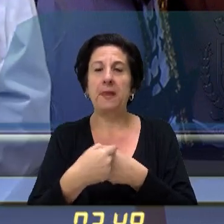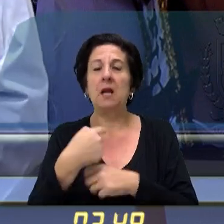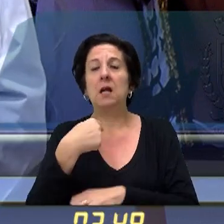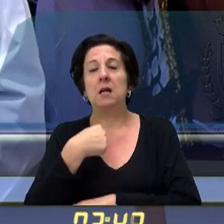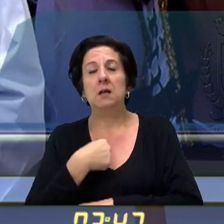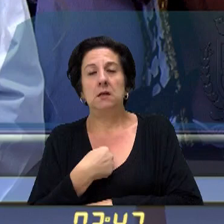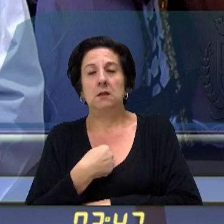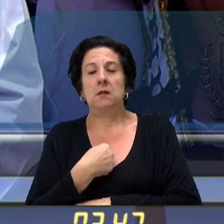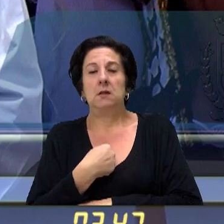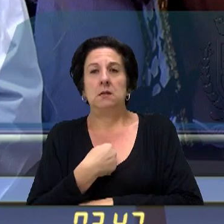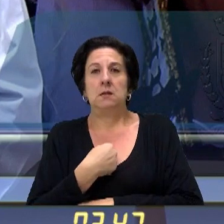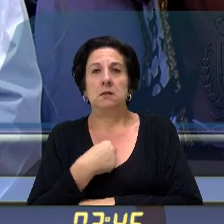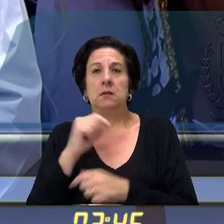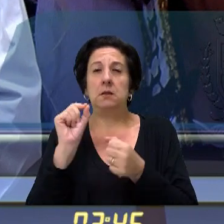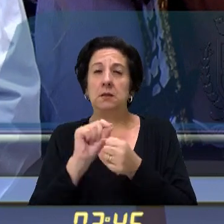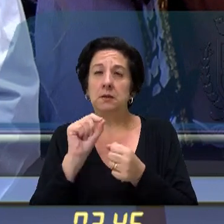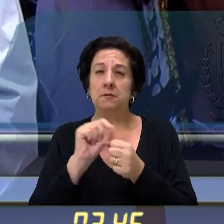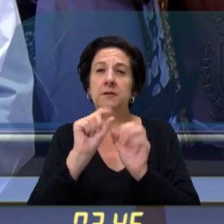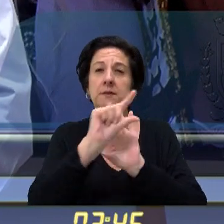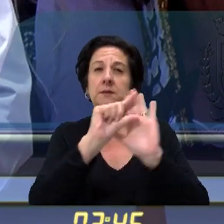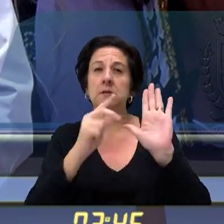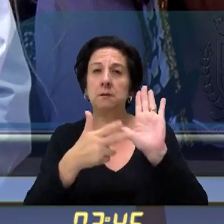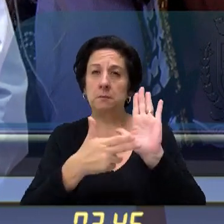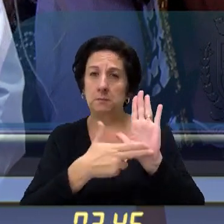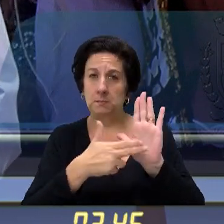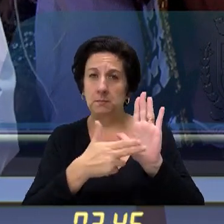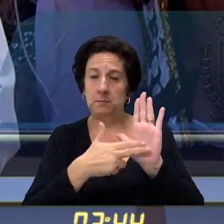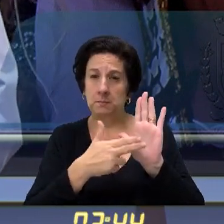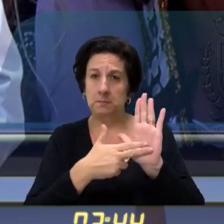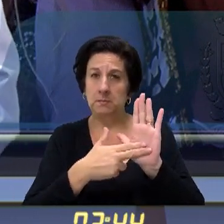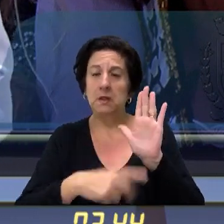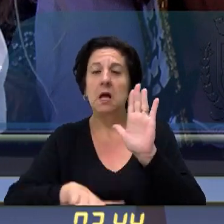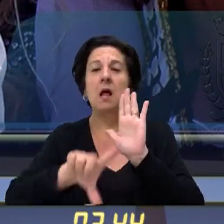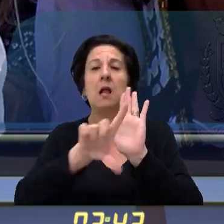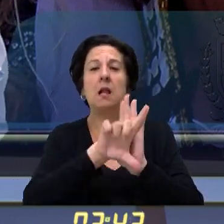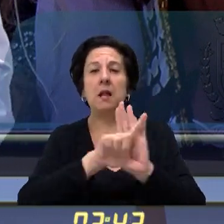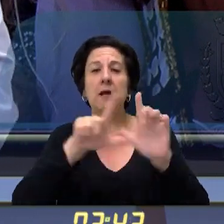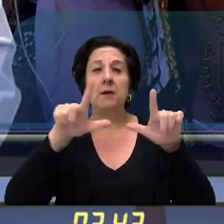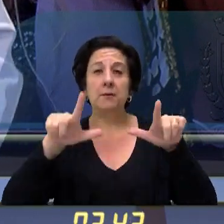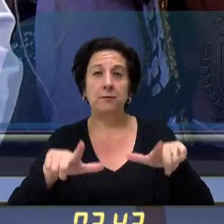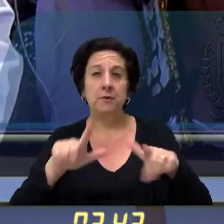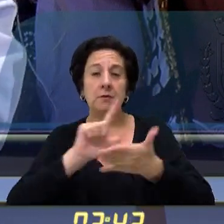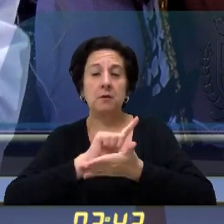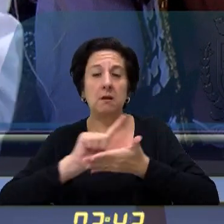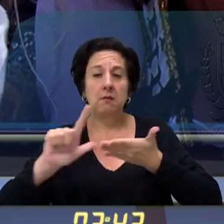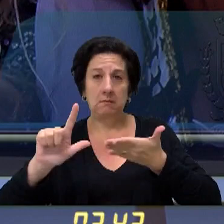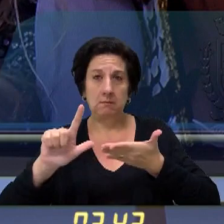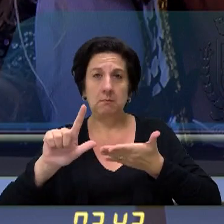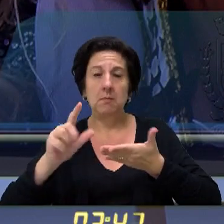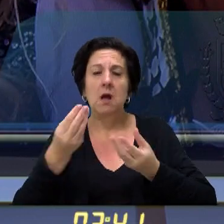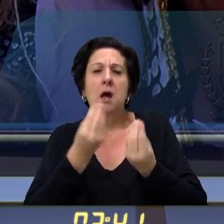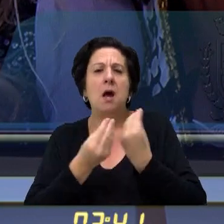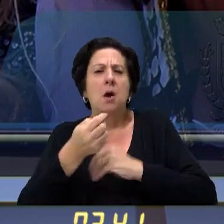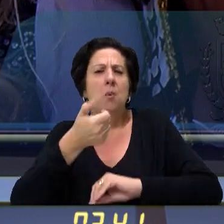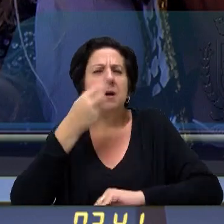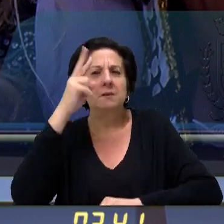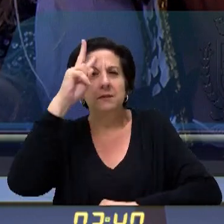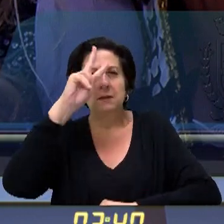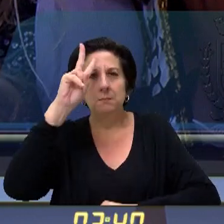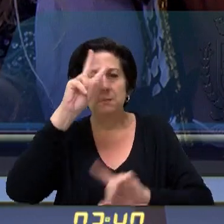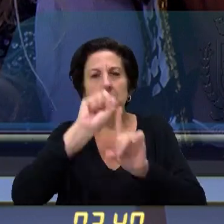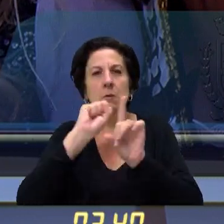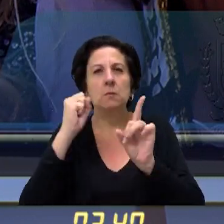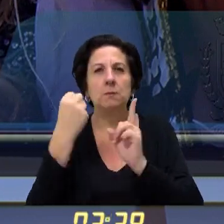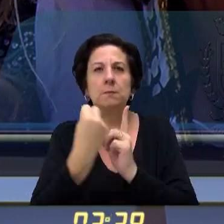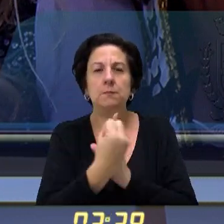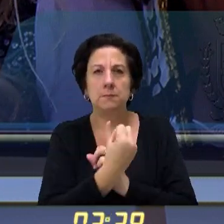Eu fiz uma emenda à lei do Ficha Limpa, quase como um lembrete para a